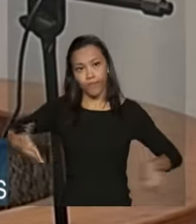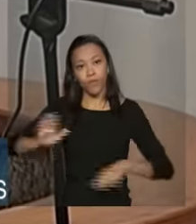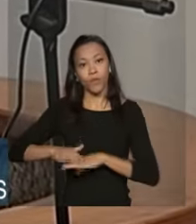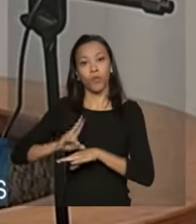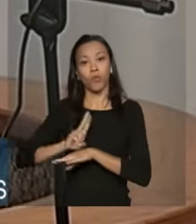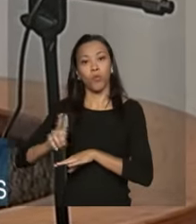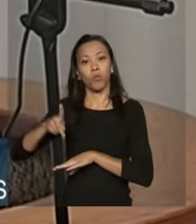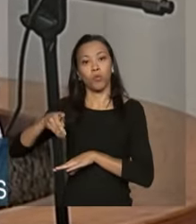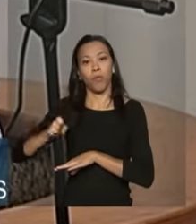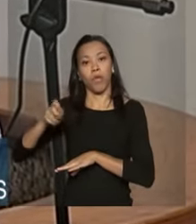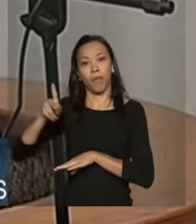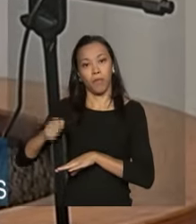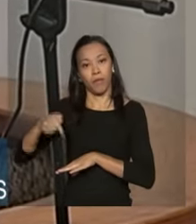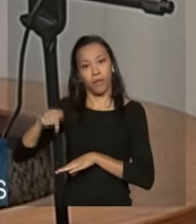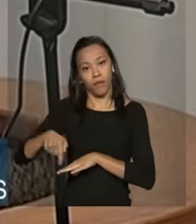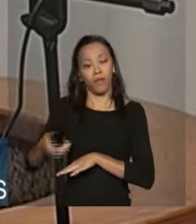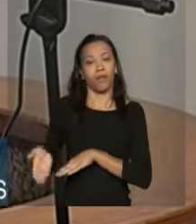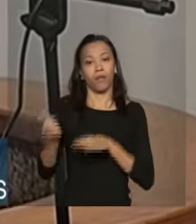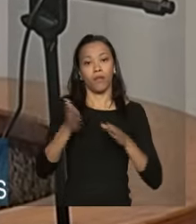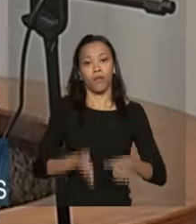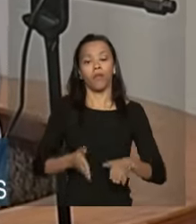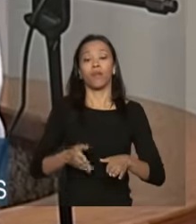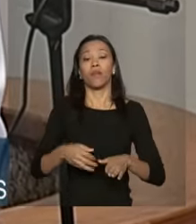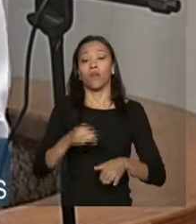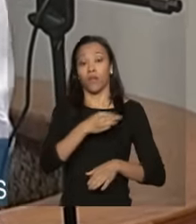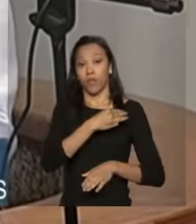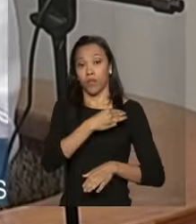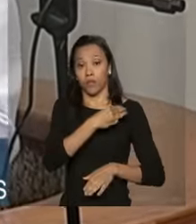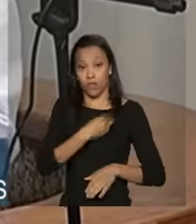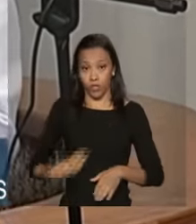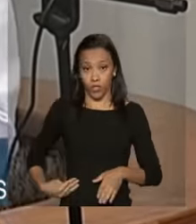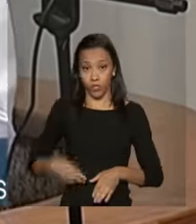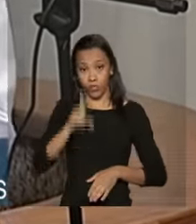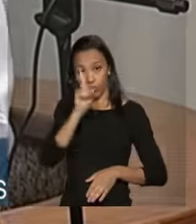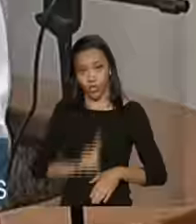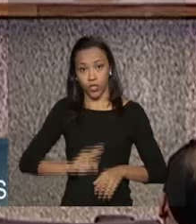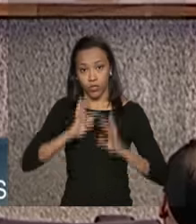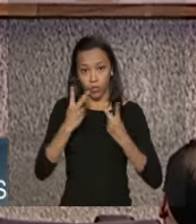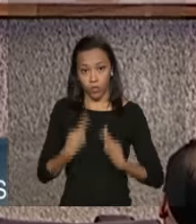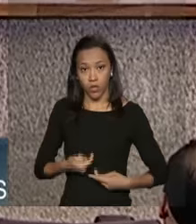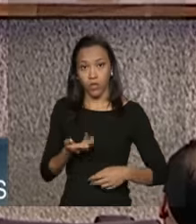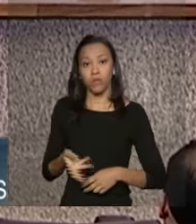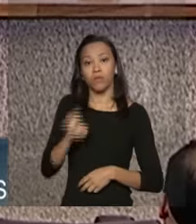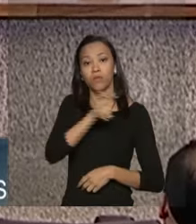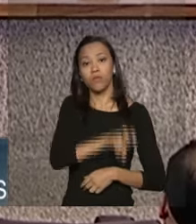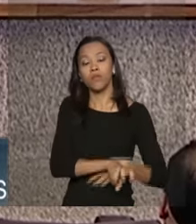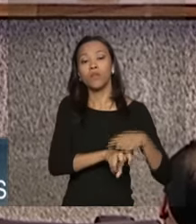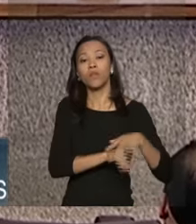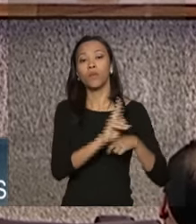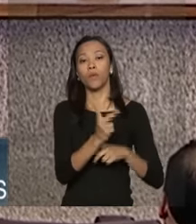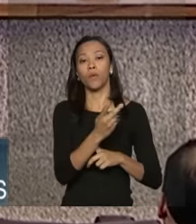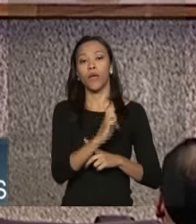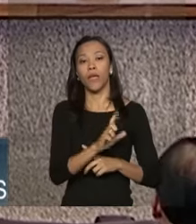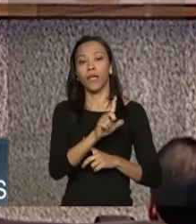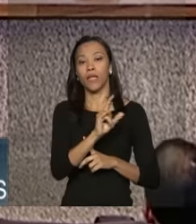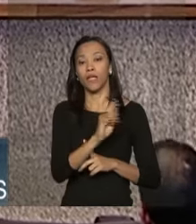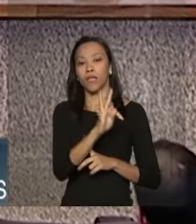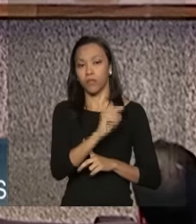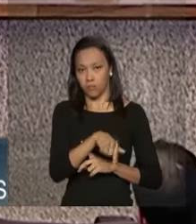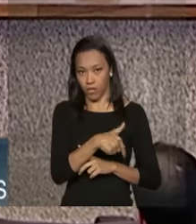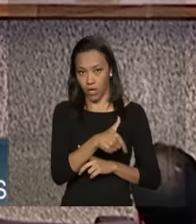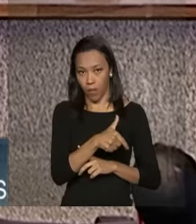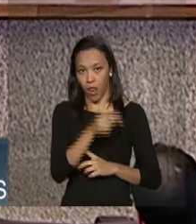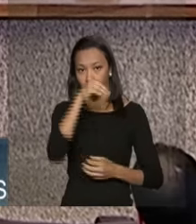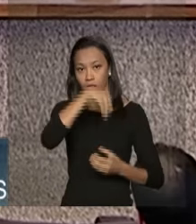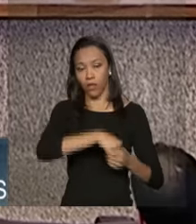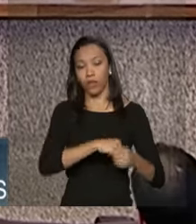Ministro dos direitos humanos do ministro José elito Siqueira né do gabinete de segurança da